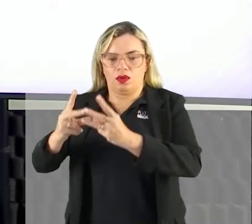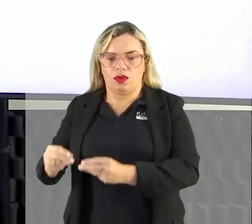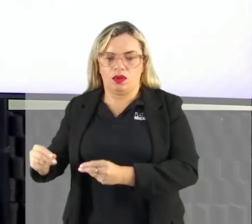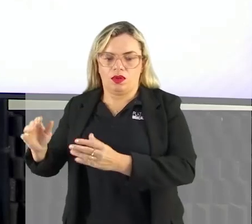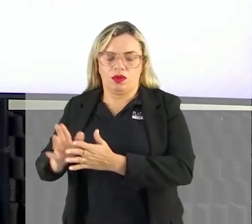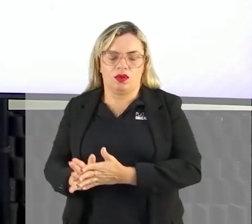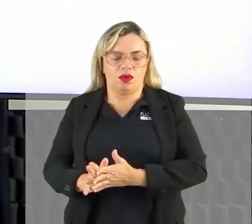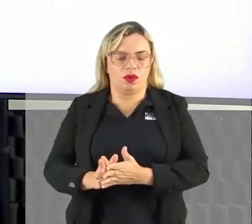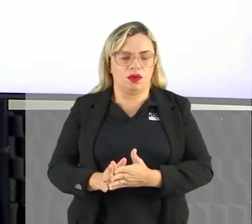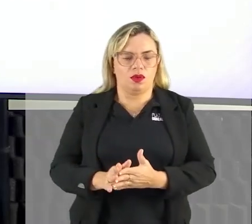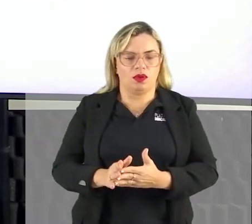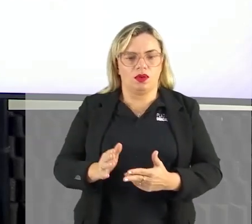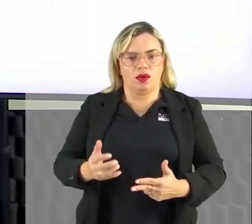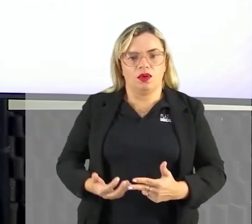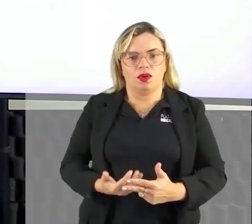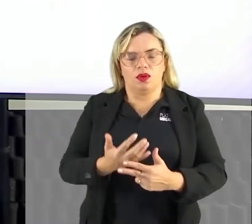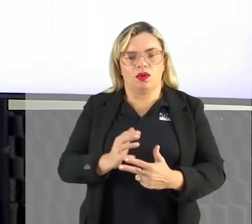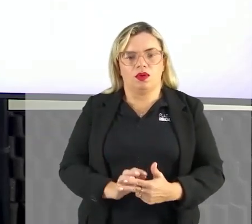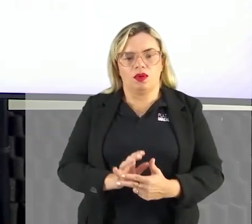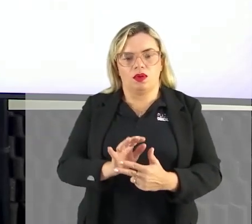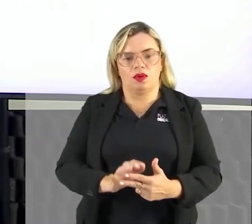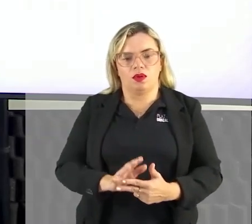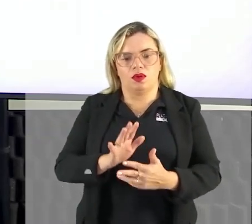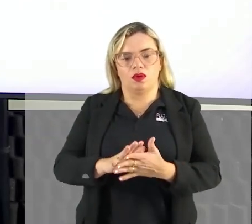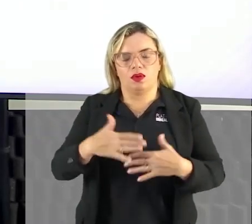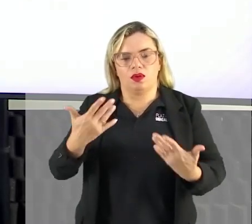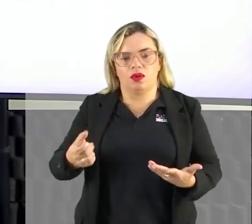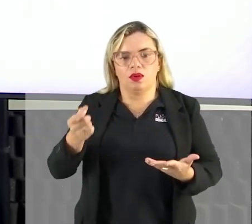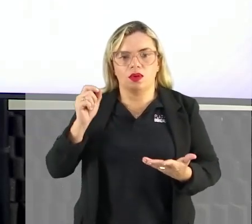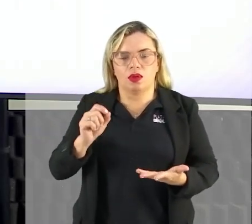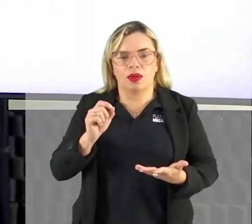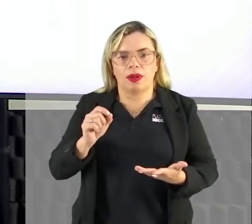amônia. Os detritos, as